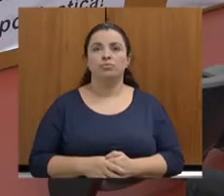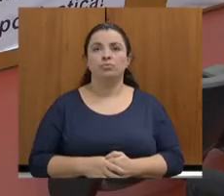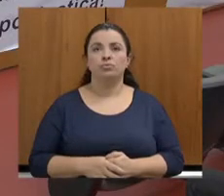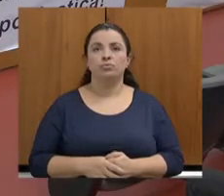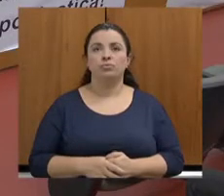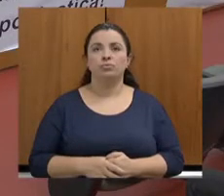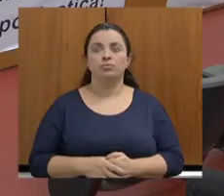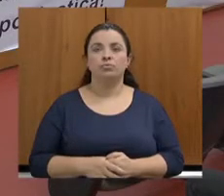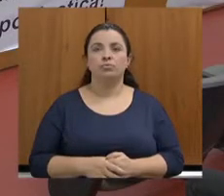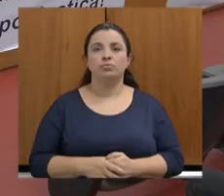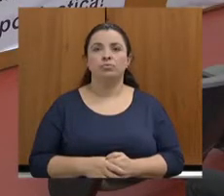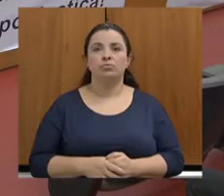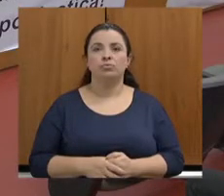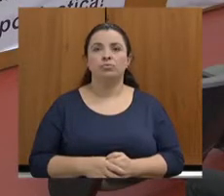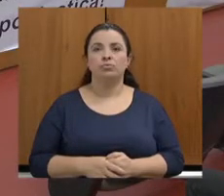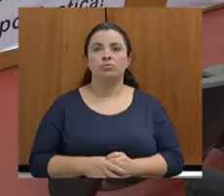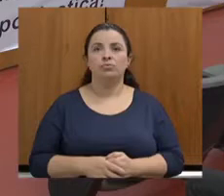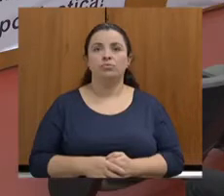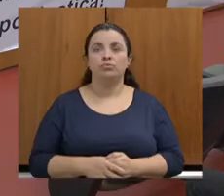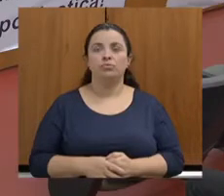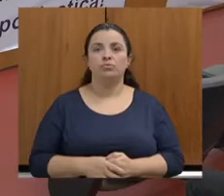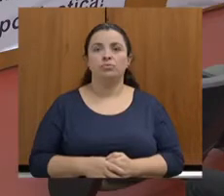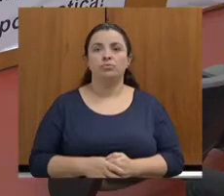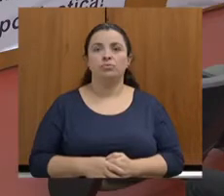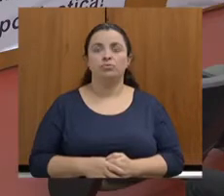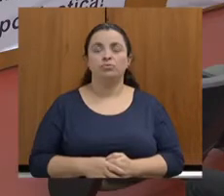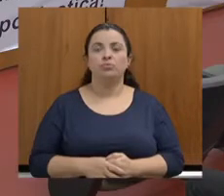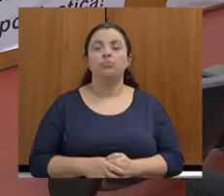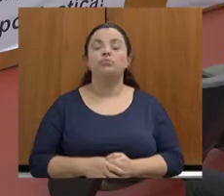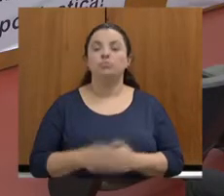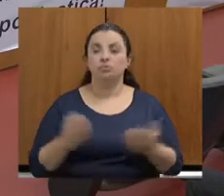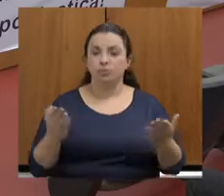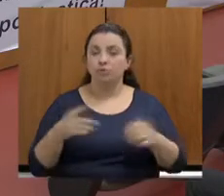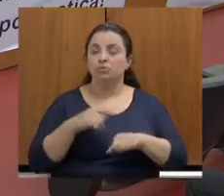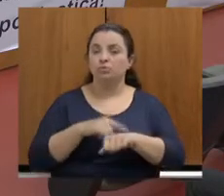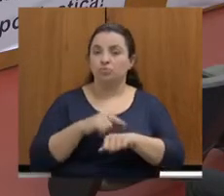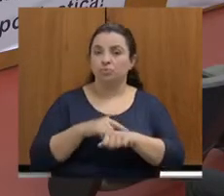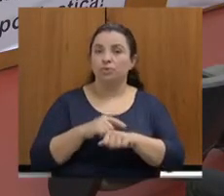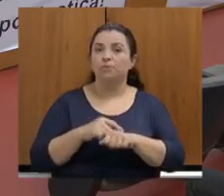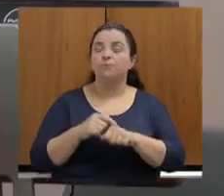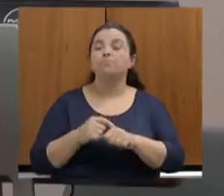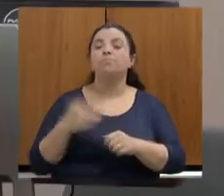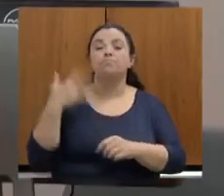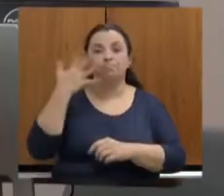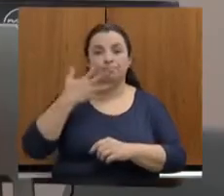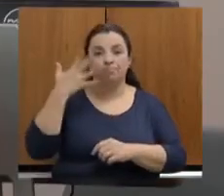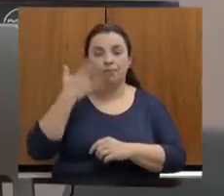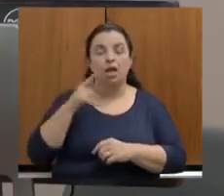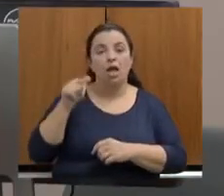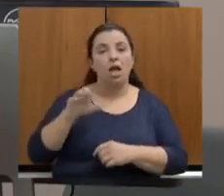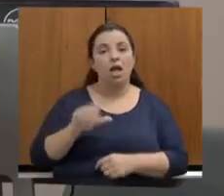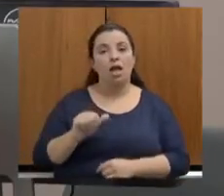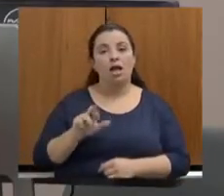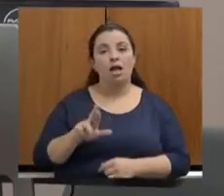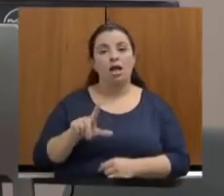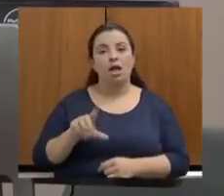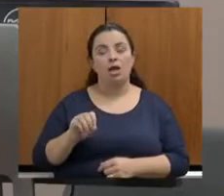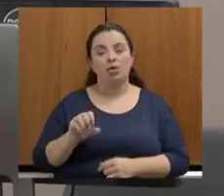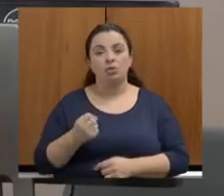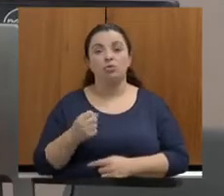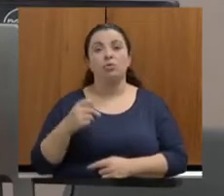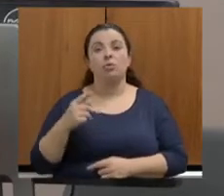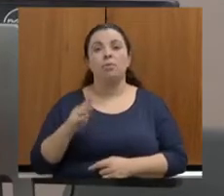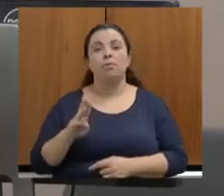sequência Nossa mesa é Menorzinha nesse momento passamos a palavra o senhor Carlos Bruno Ferreira da